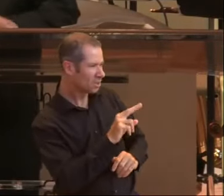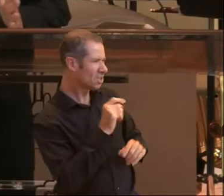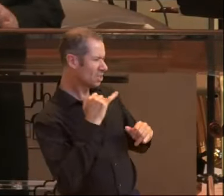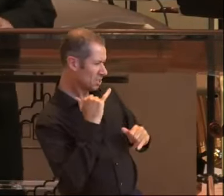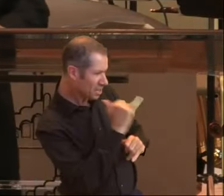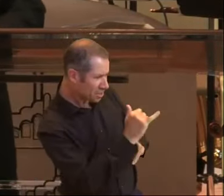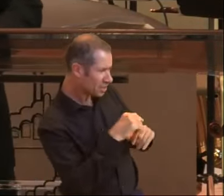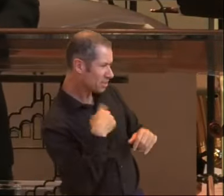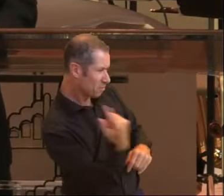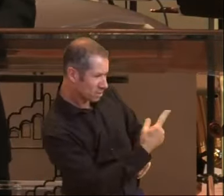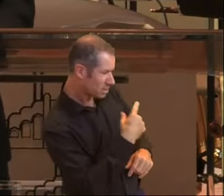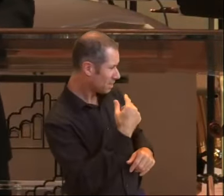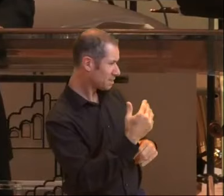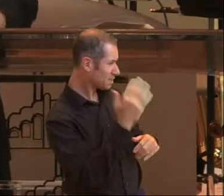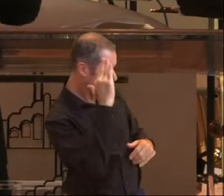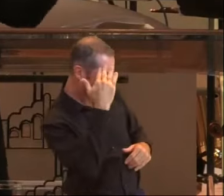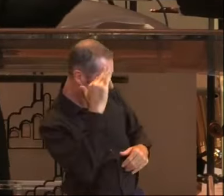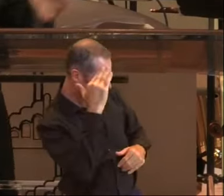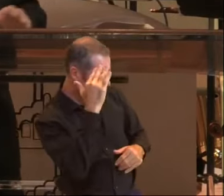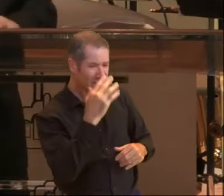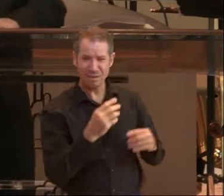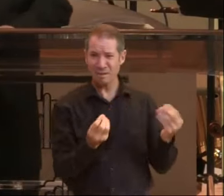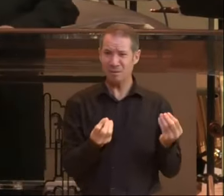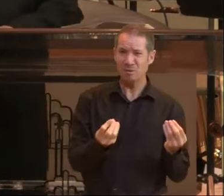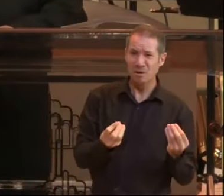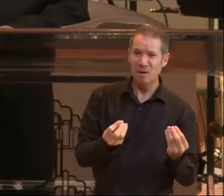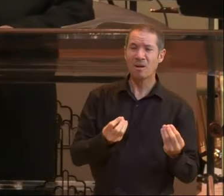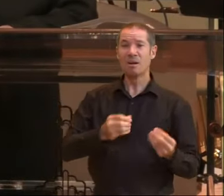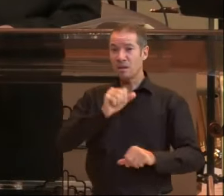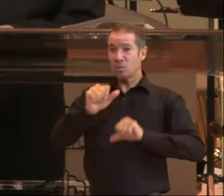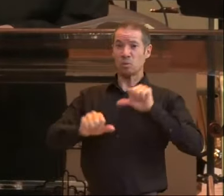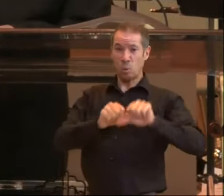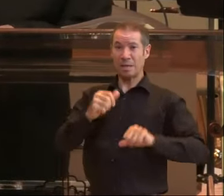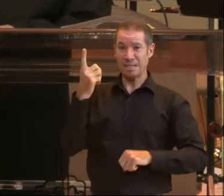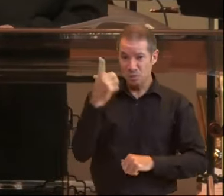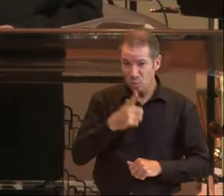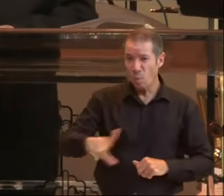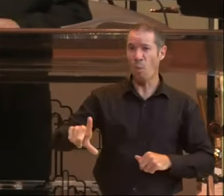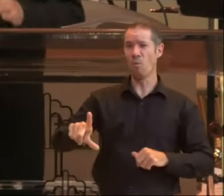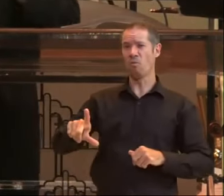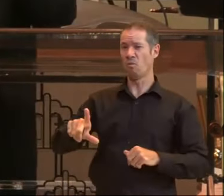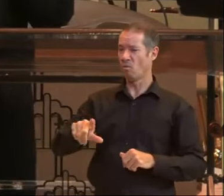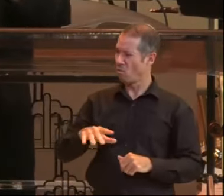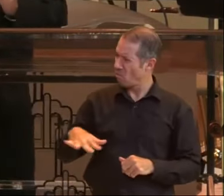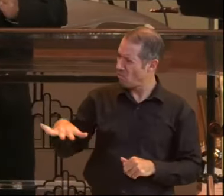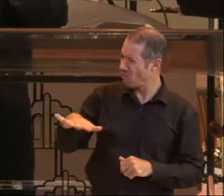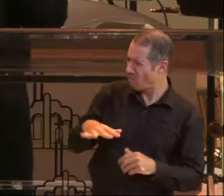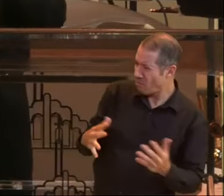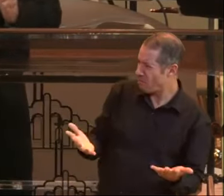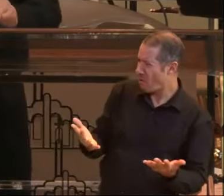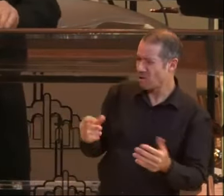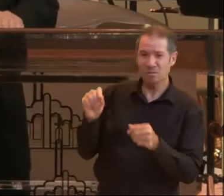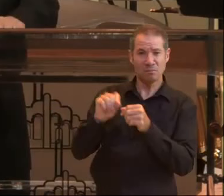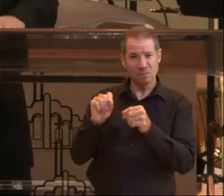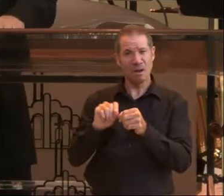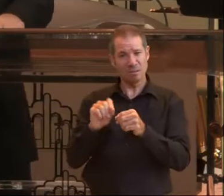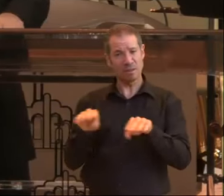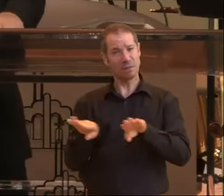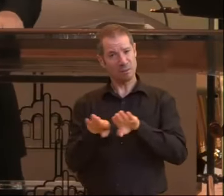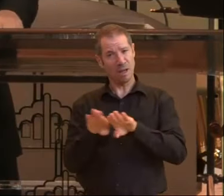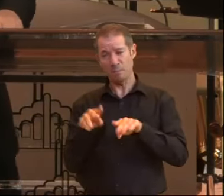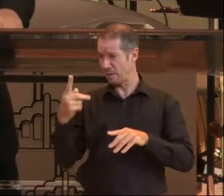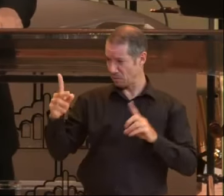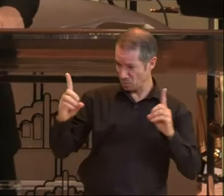vocês e vocês não ouviram. Para o que quereis tornar a ouvir? Quereis vós porventura fazer-vos também